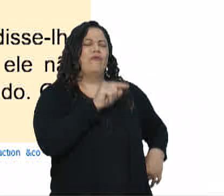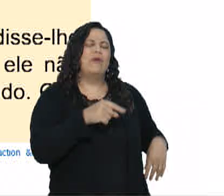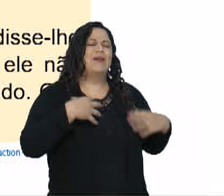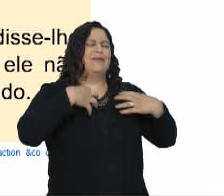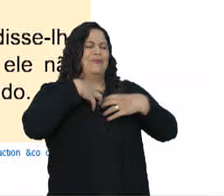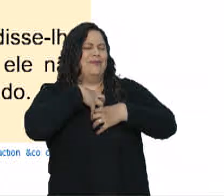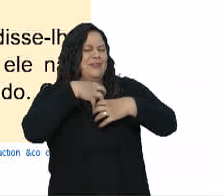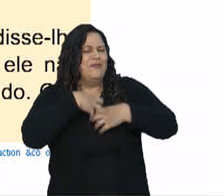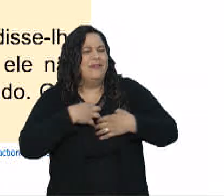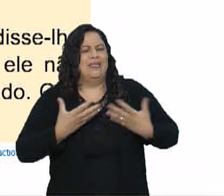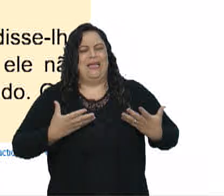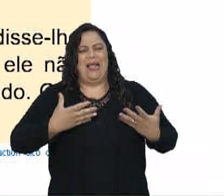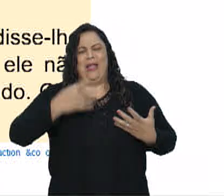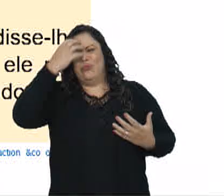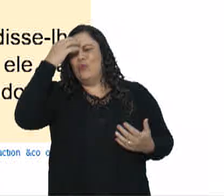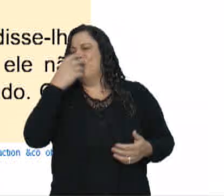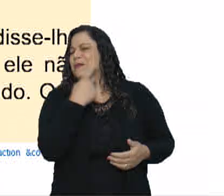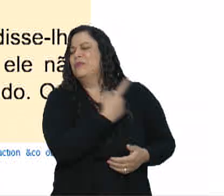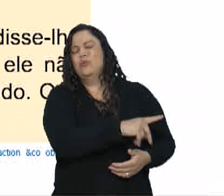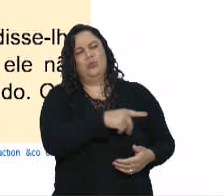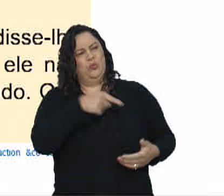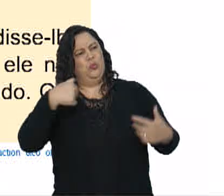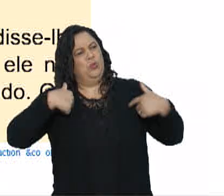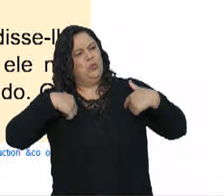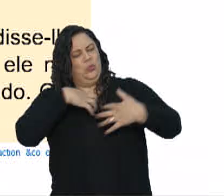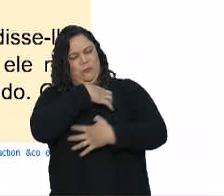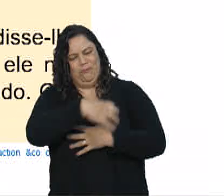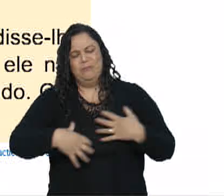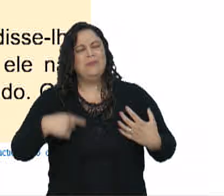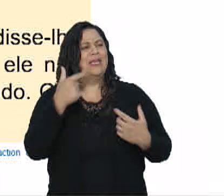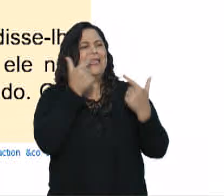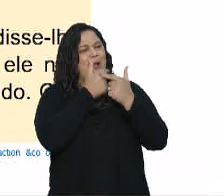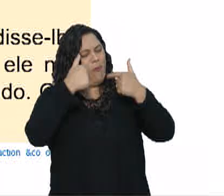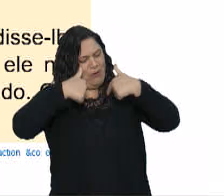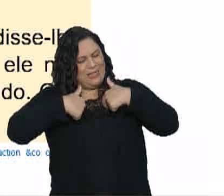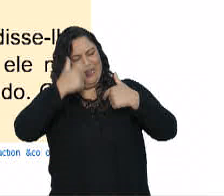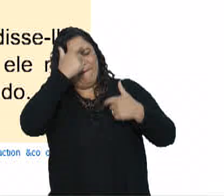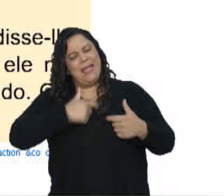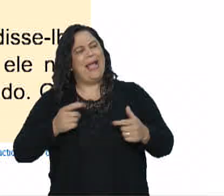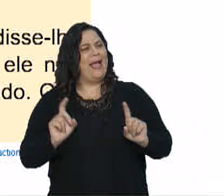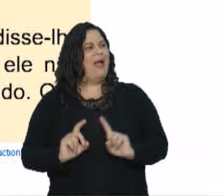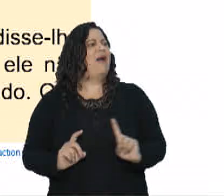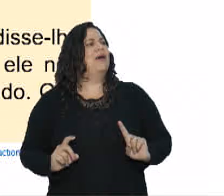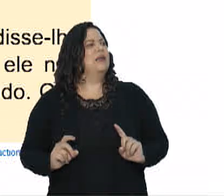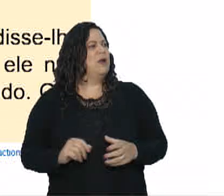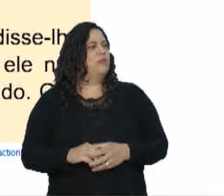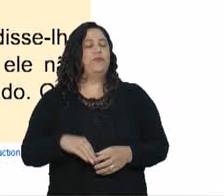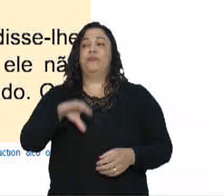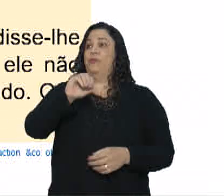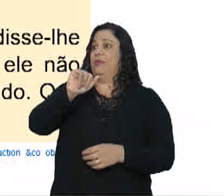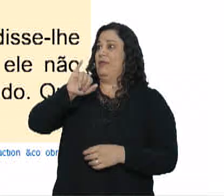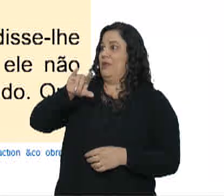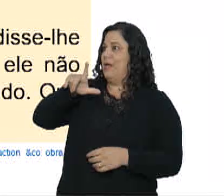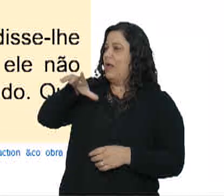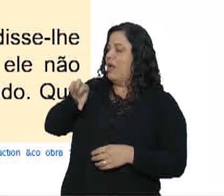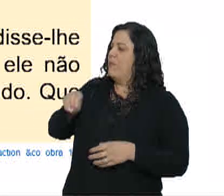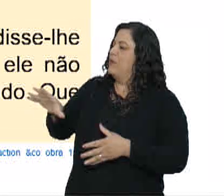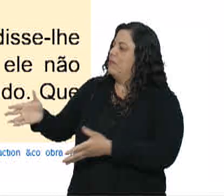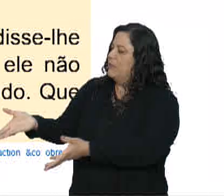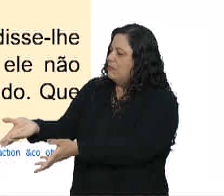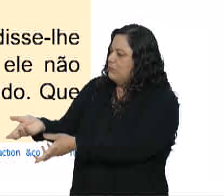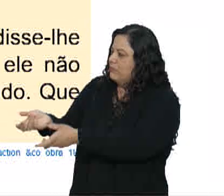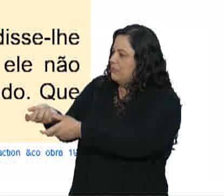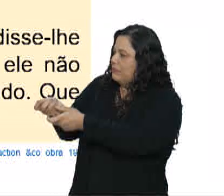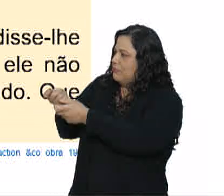causa, você sabe, já lhe disse, não ria de mim, não ria. Camilo pegou-lhe nas mãos e olhou